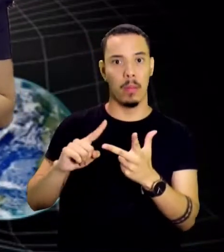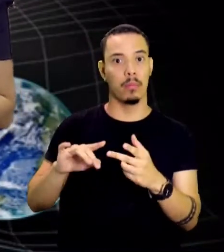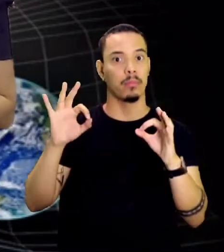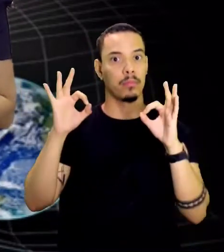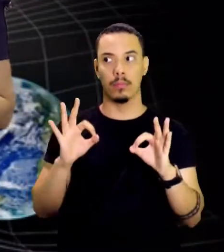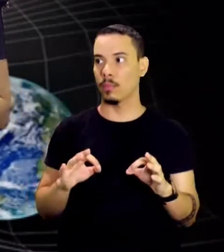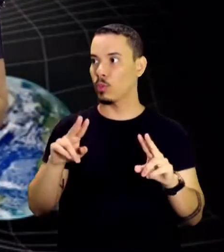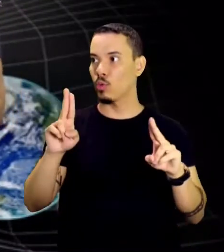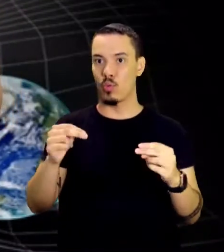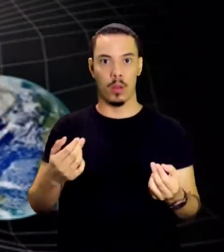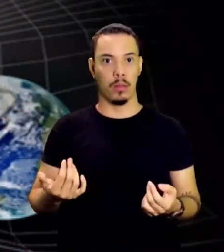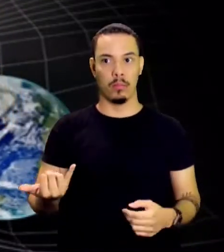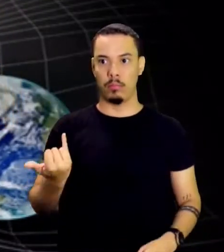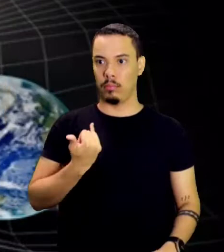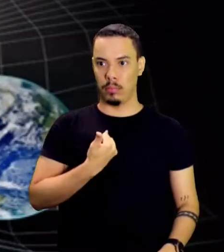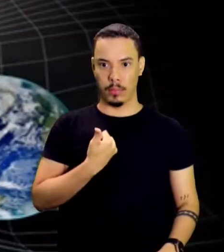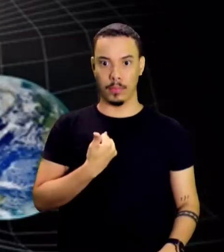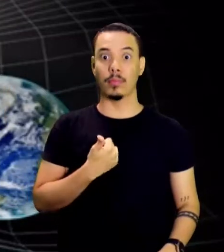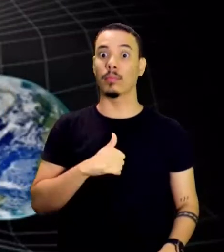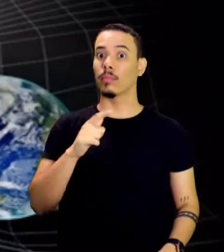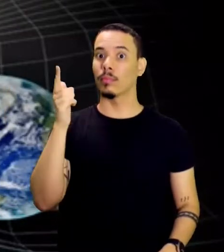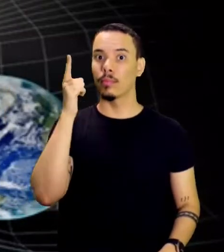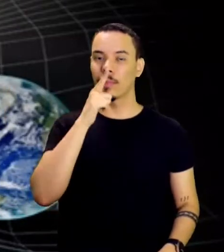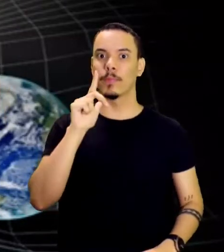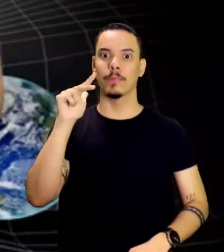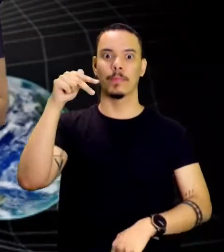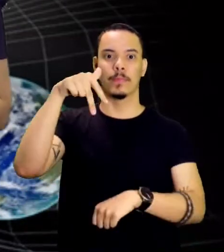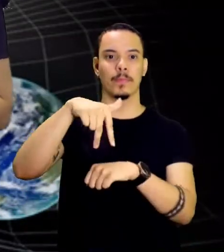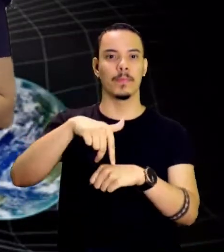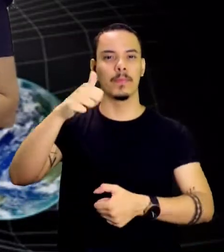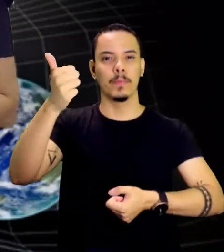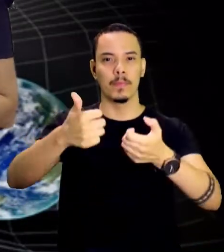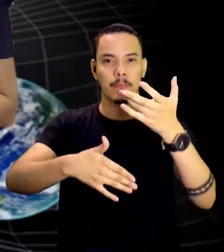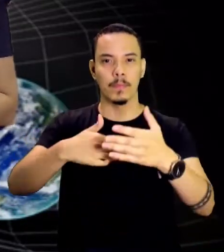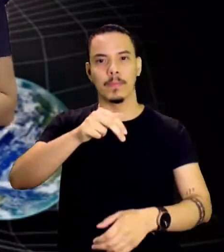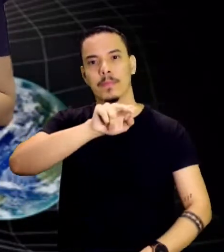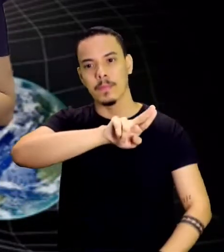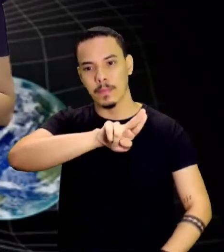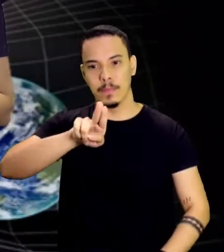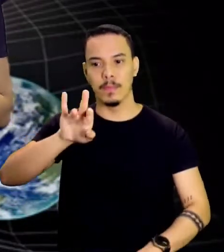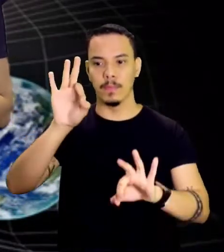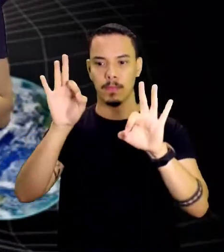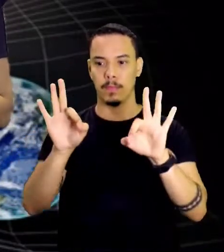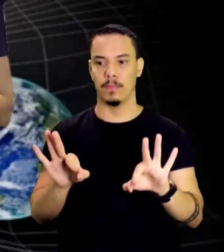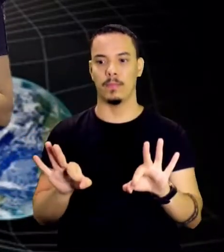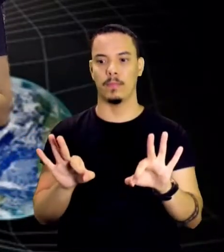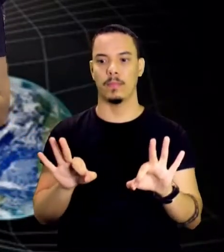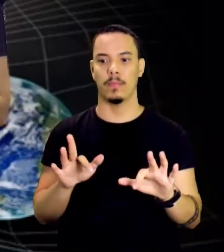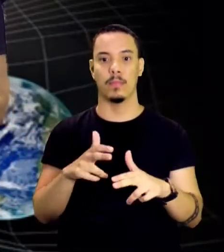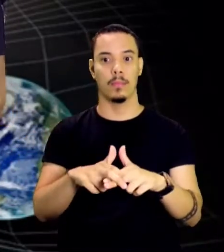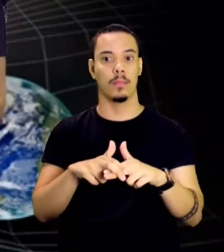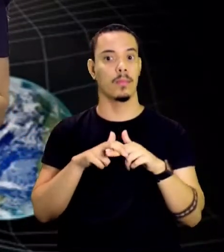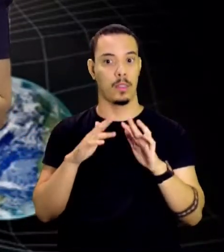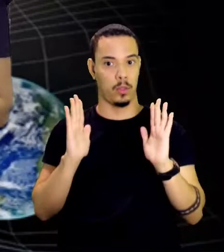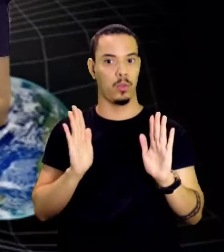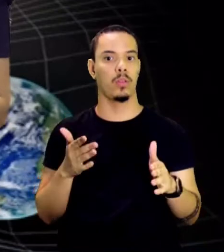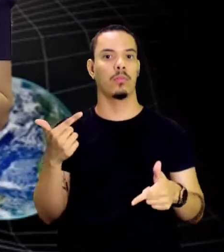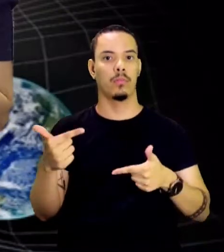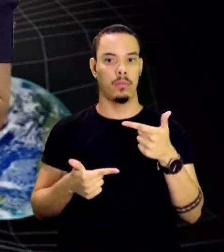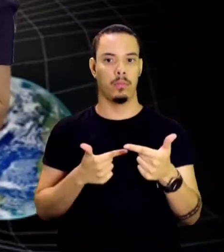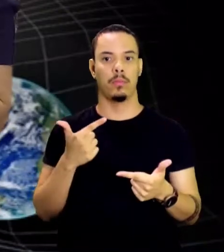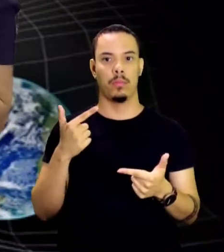nunca ter dito isso nós dois podemos chegar lá e conversar com ele e se tava pelo nome correto exatamente já